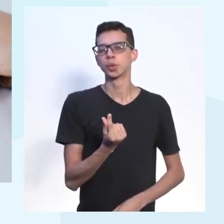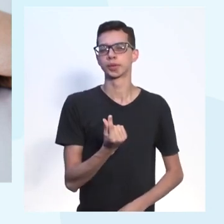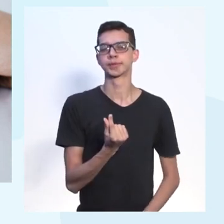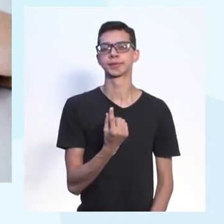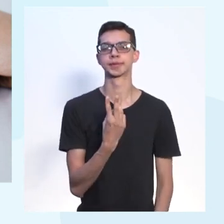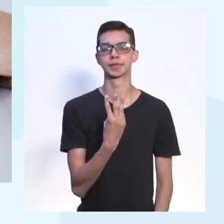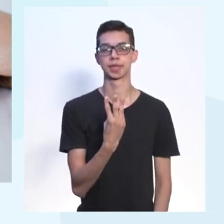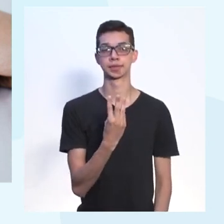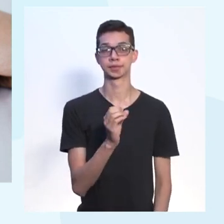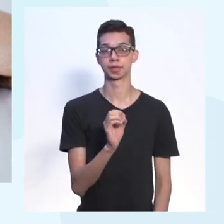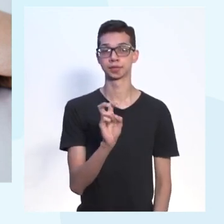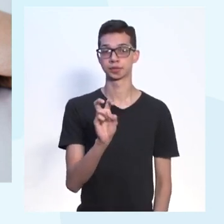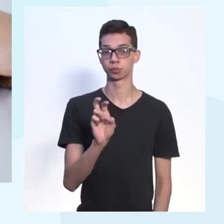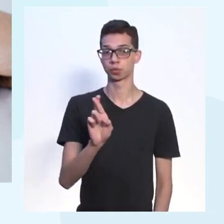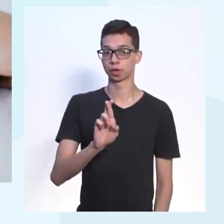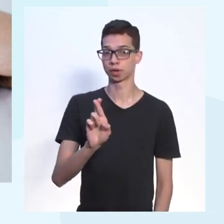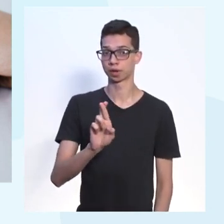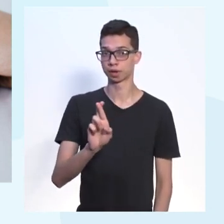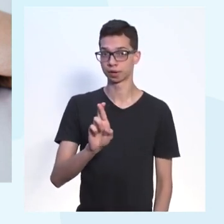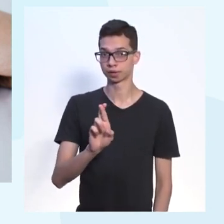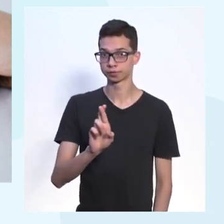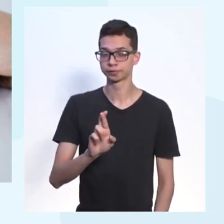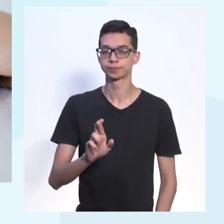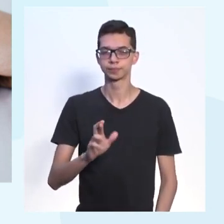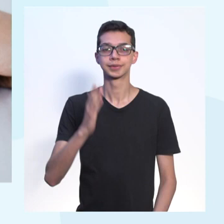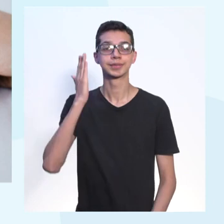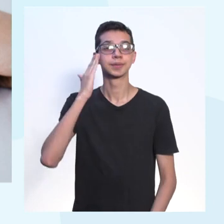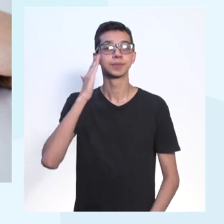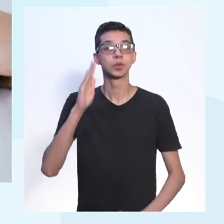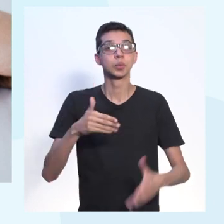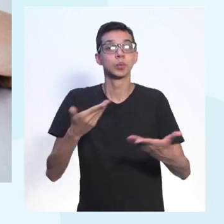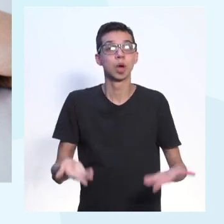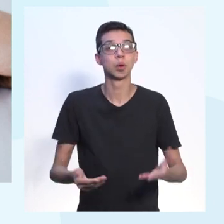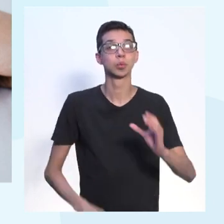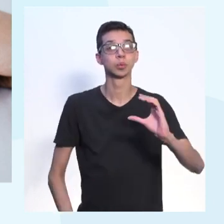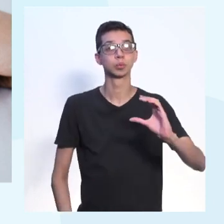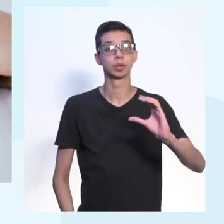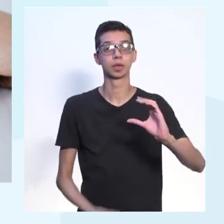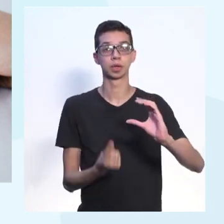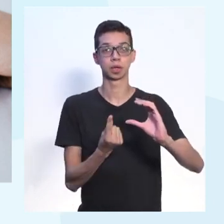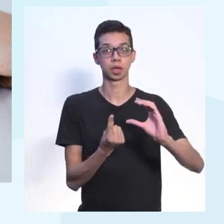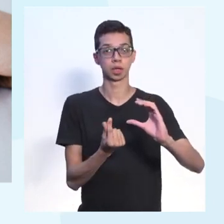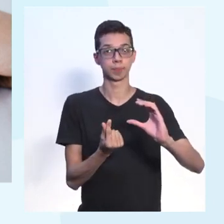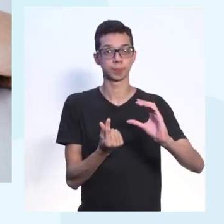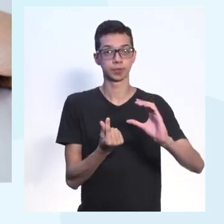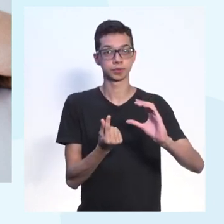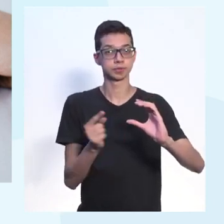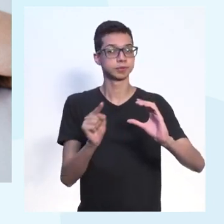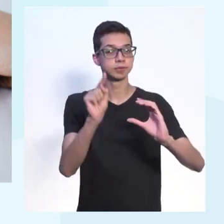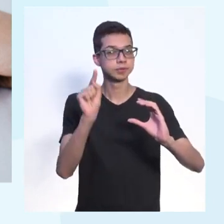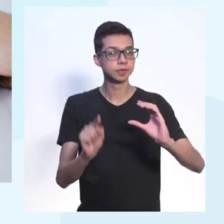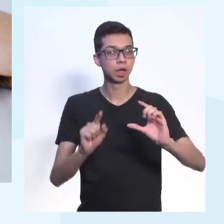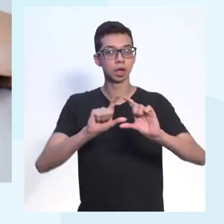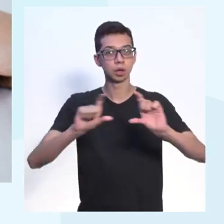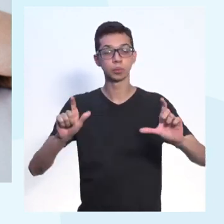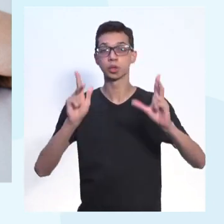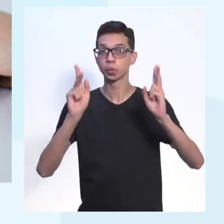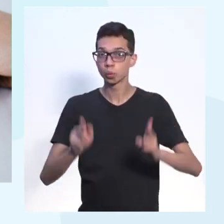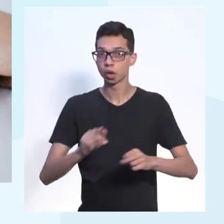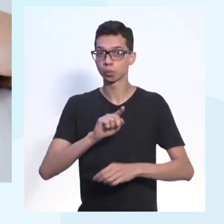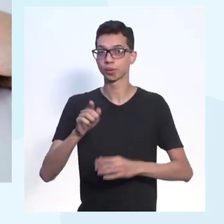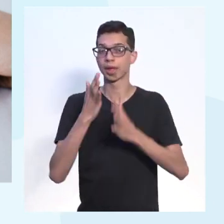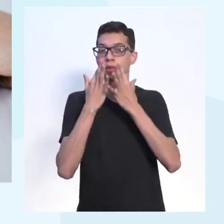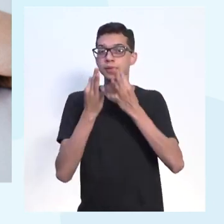305, eu quero saber qual foi o capital. A fórmula é a mesma, mas observa o que o exercício